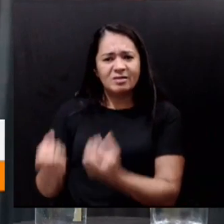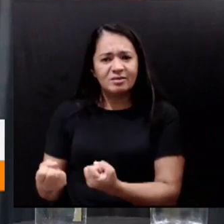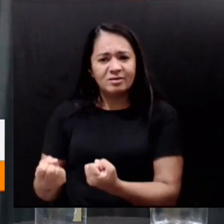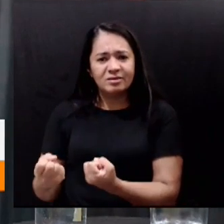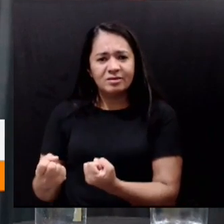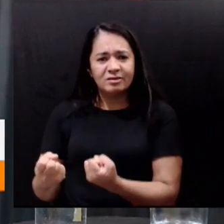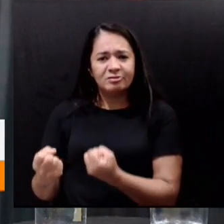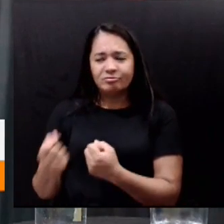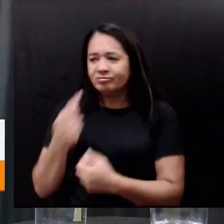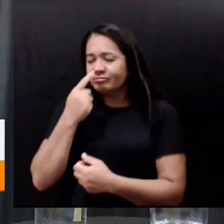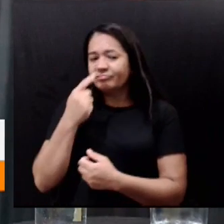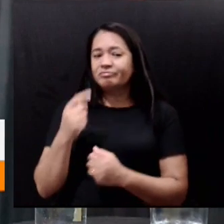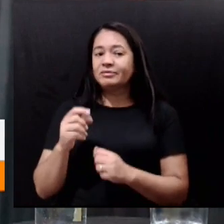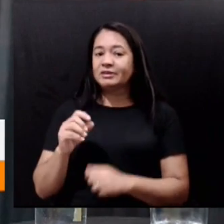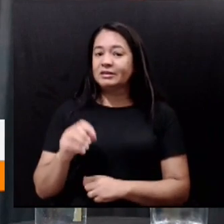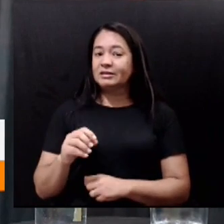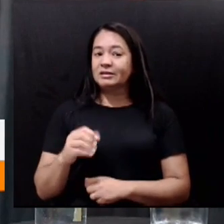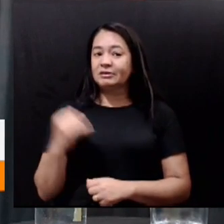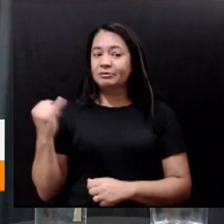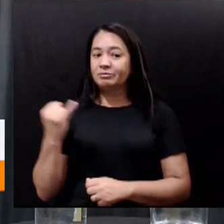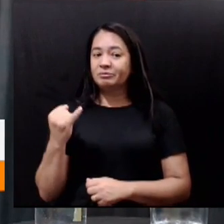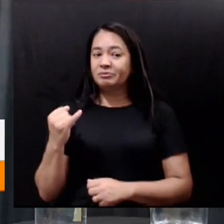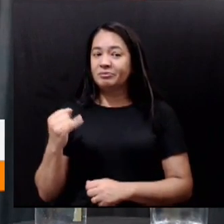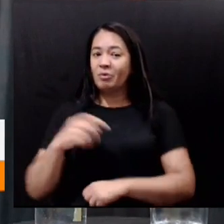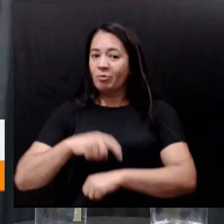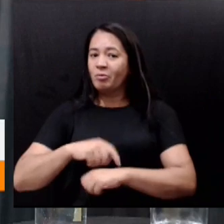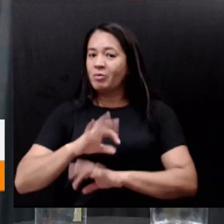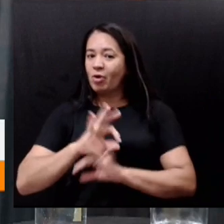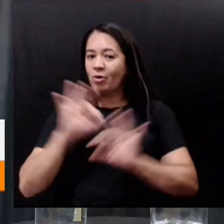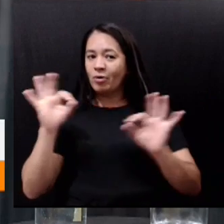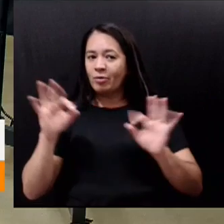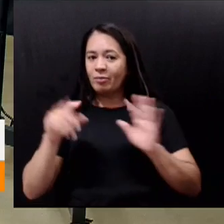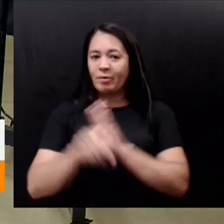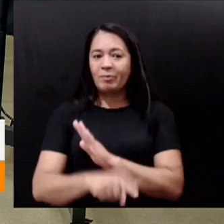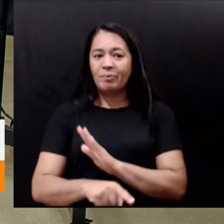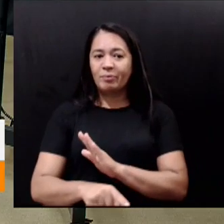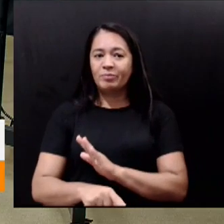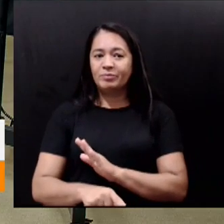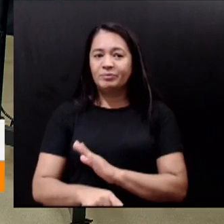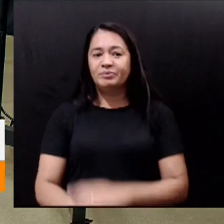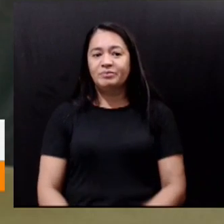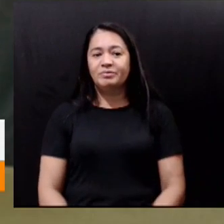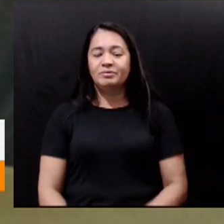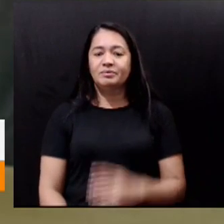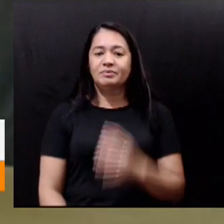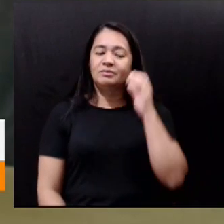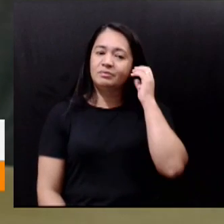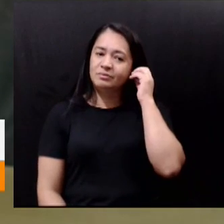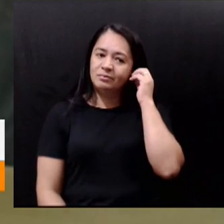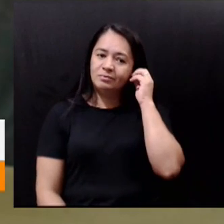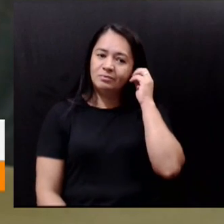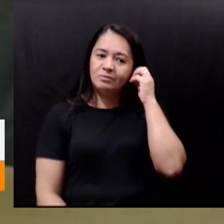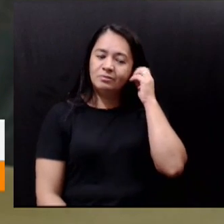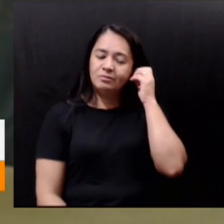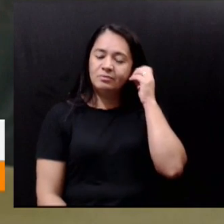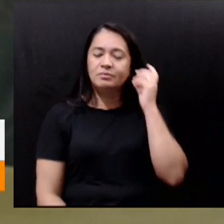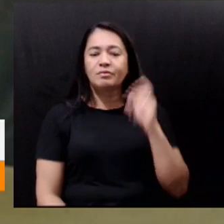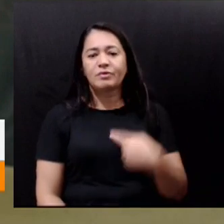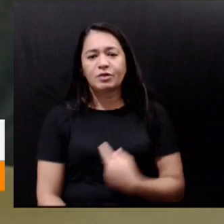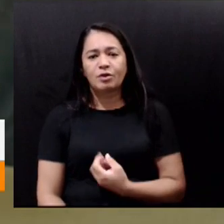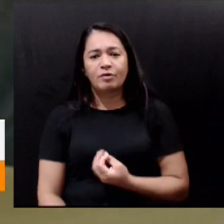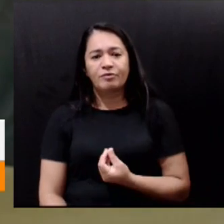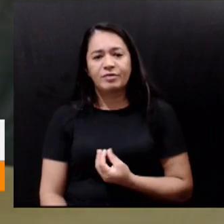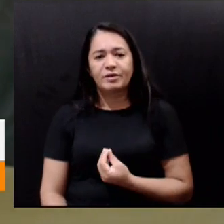bem pertinente, um ótimo momento para ela fazer essa pergunta e ir de encontro com a nossa reflexão. Verdade, e a gente fica, né, com esse ponto de